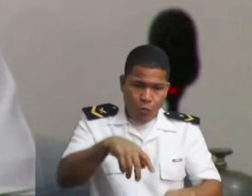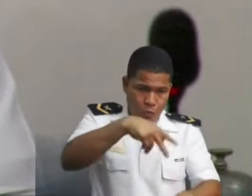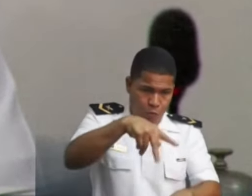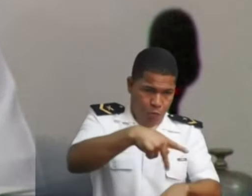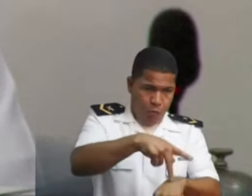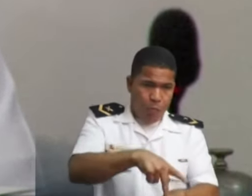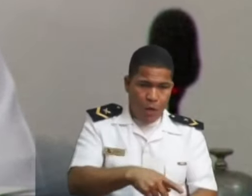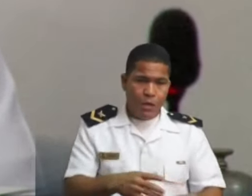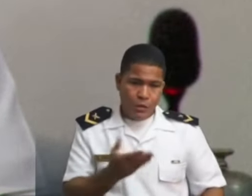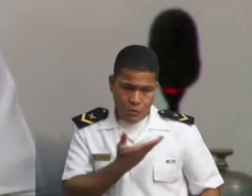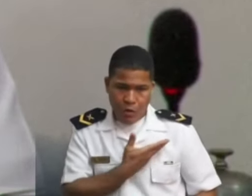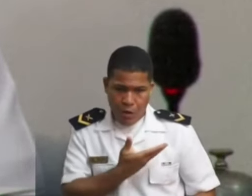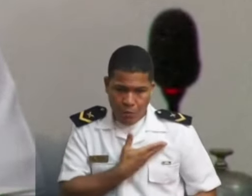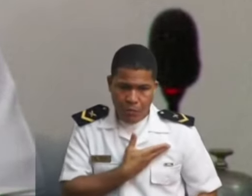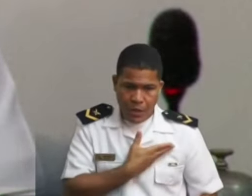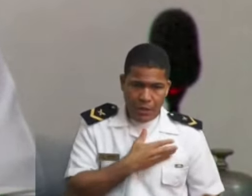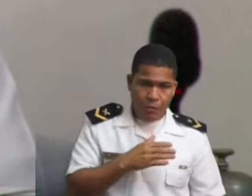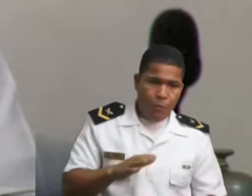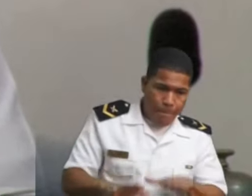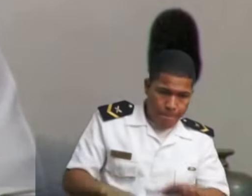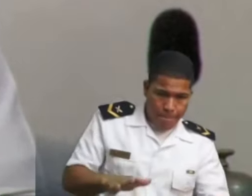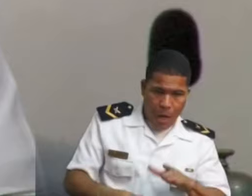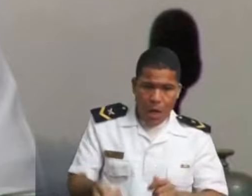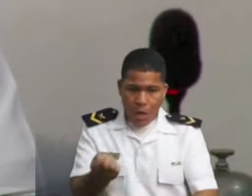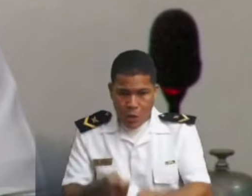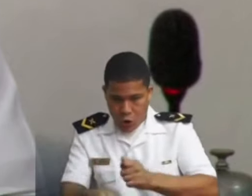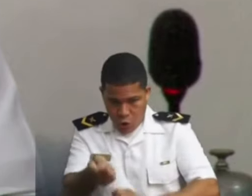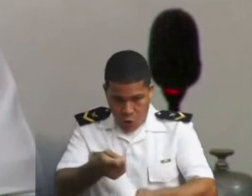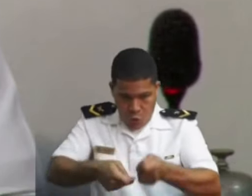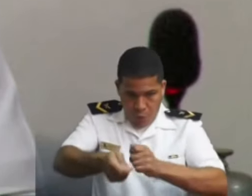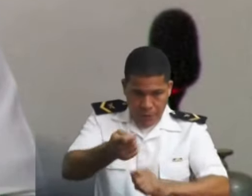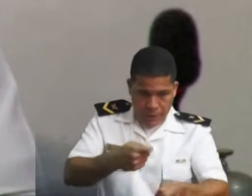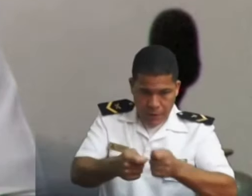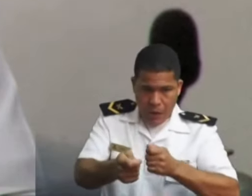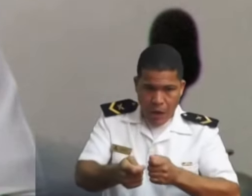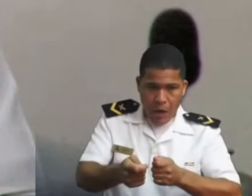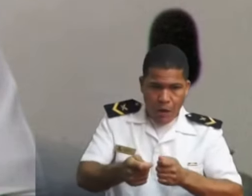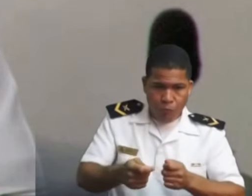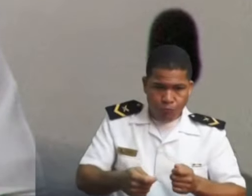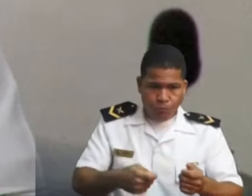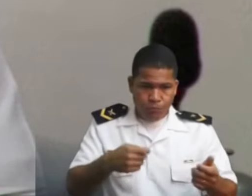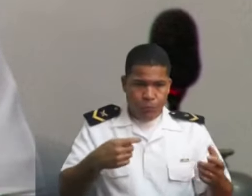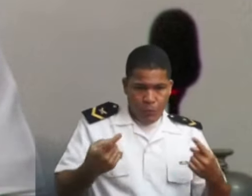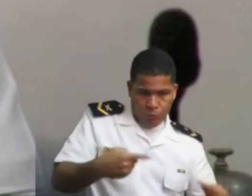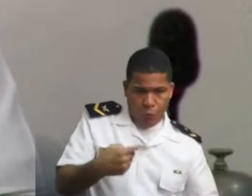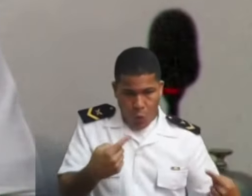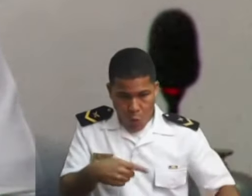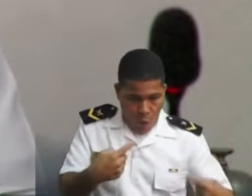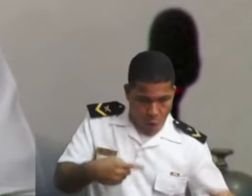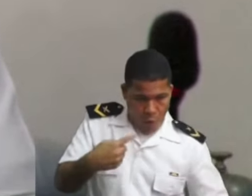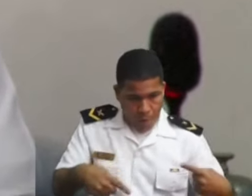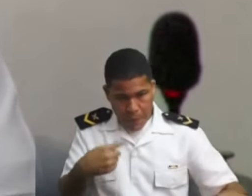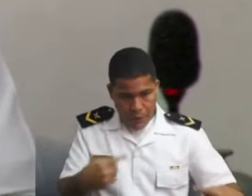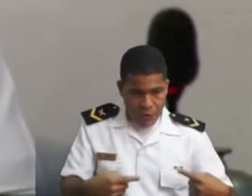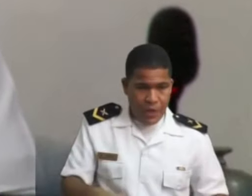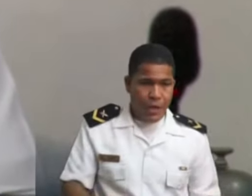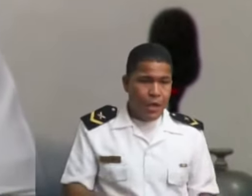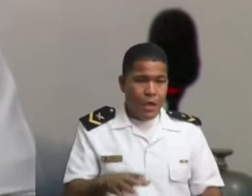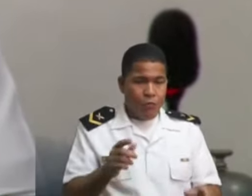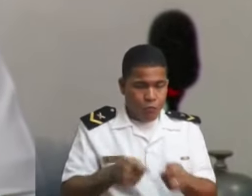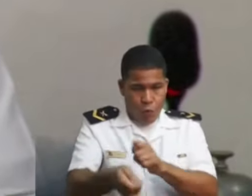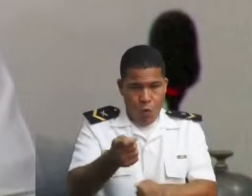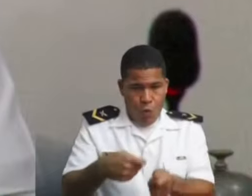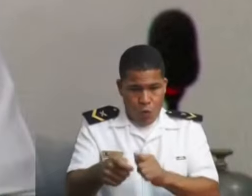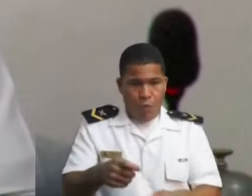sua balança comercial, ser competitivo nas atividades marítimas, em benefício do comércio exterior e